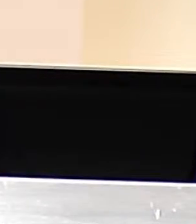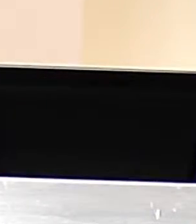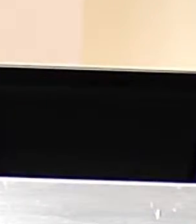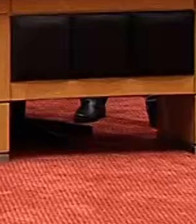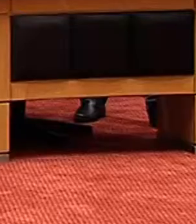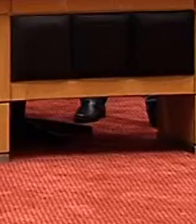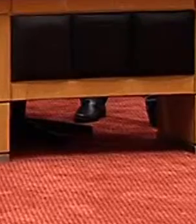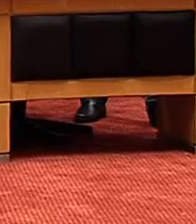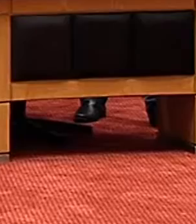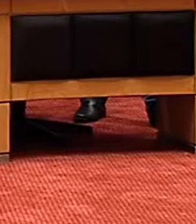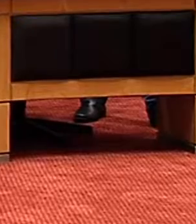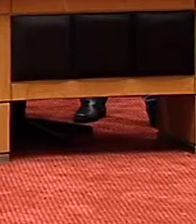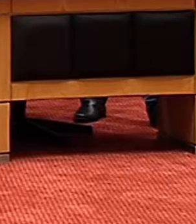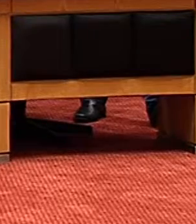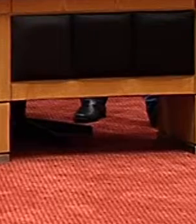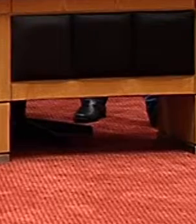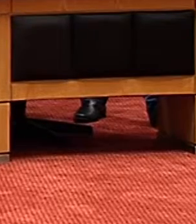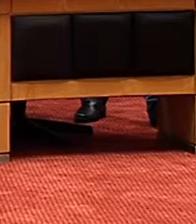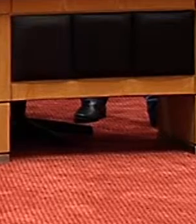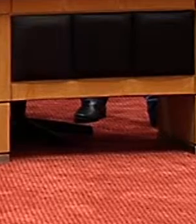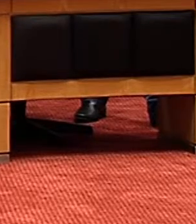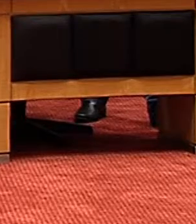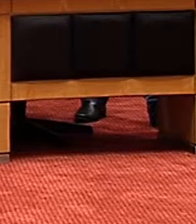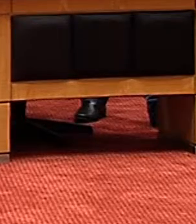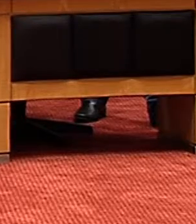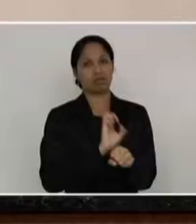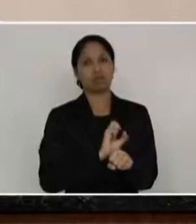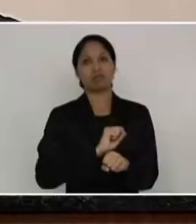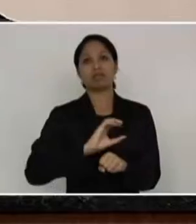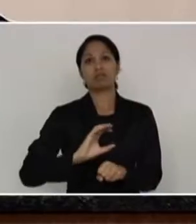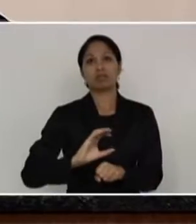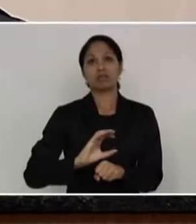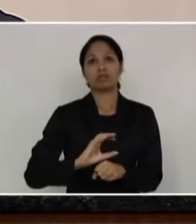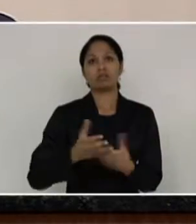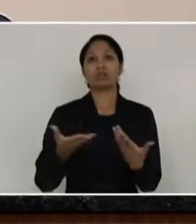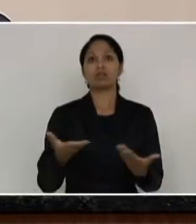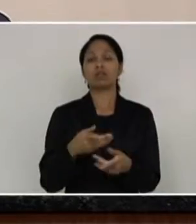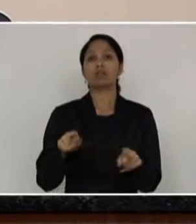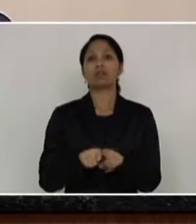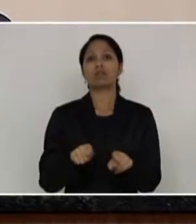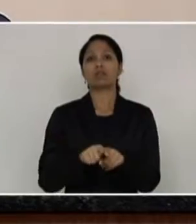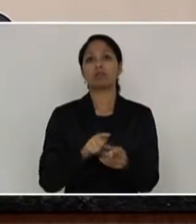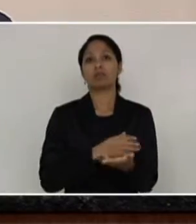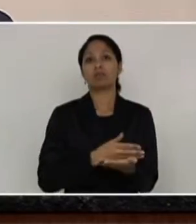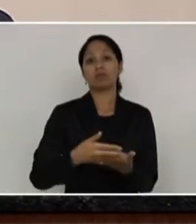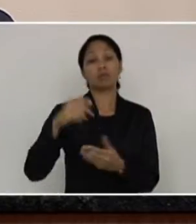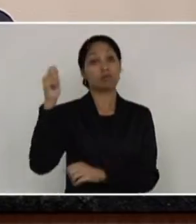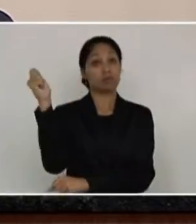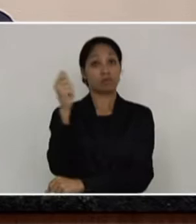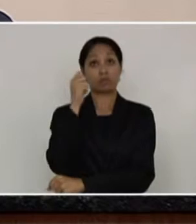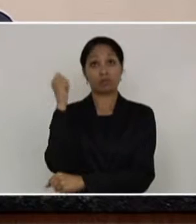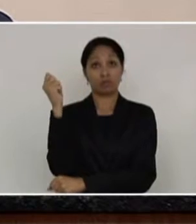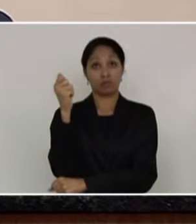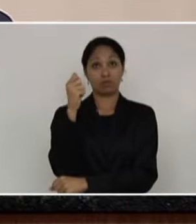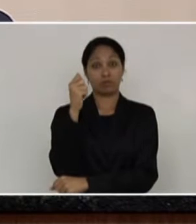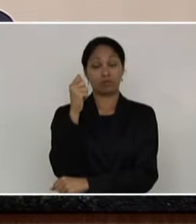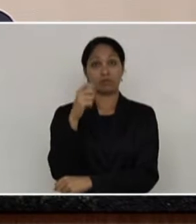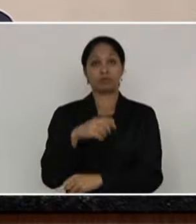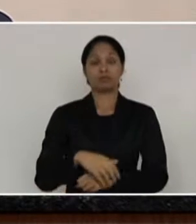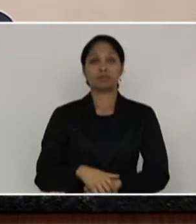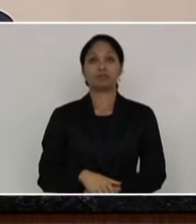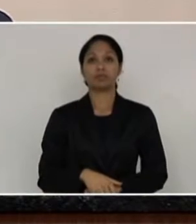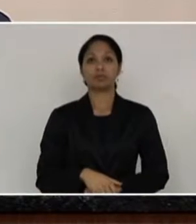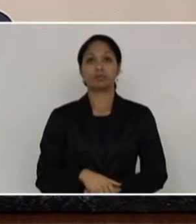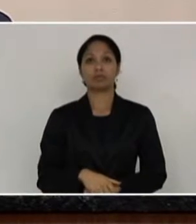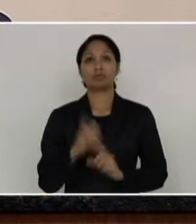estados também estão se mobilizando em ações semelhantes e agora também o ingresso do rio grande do sul de forma a